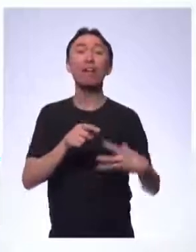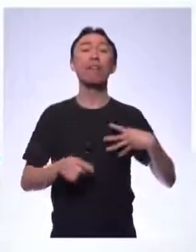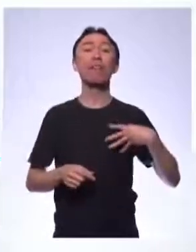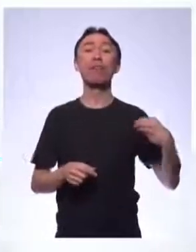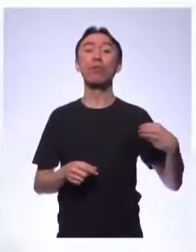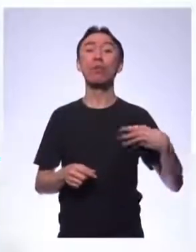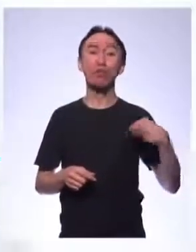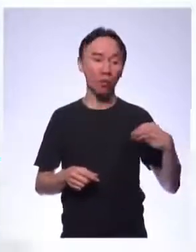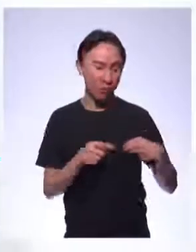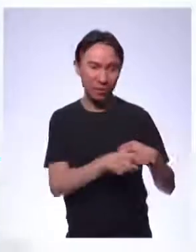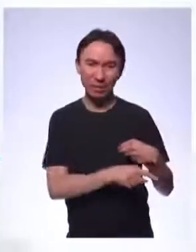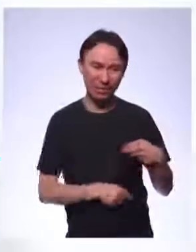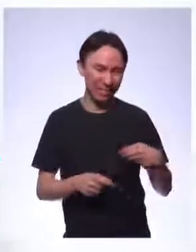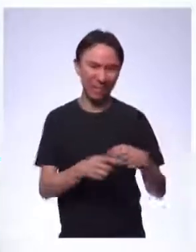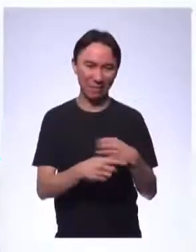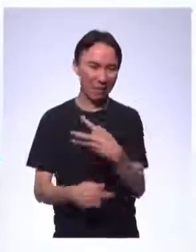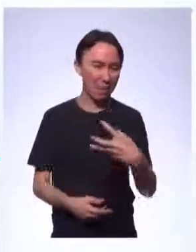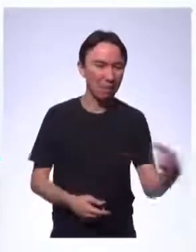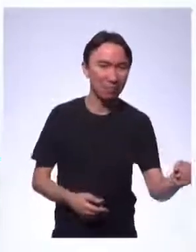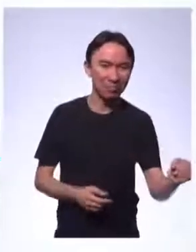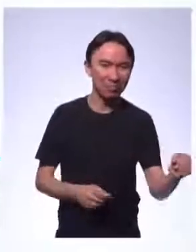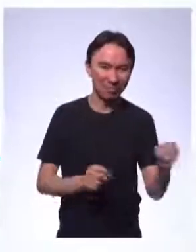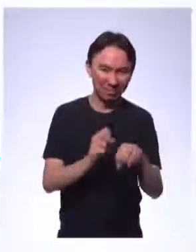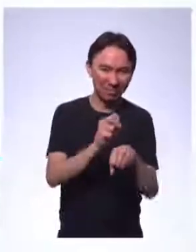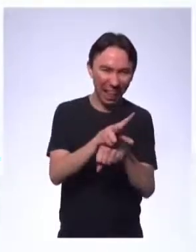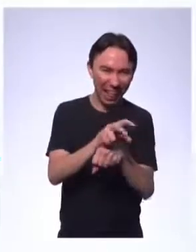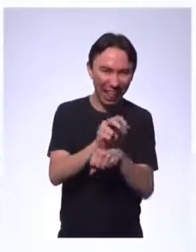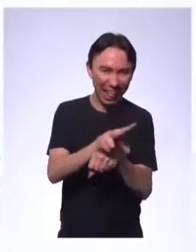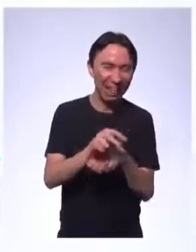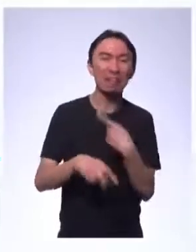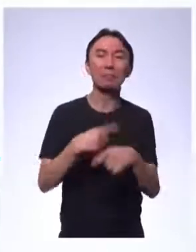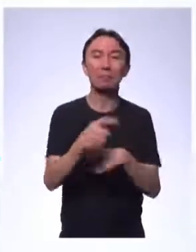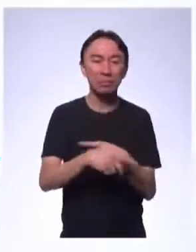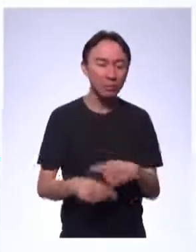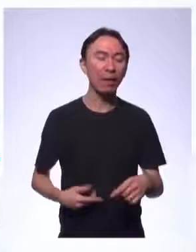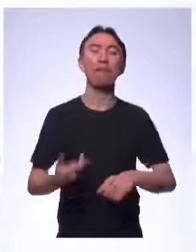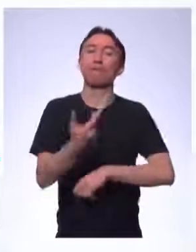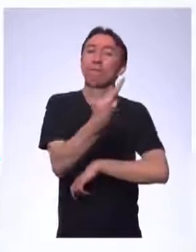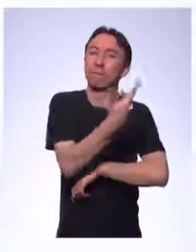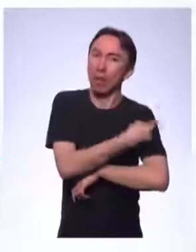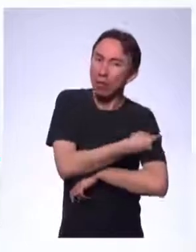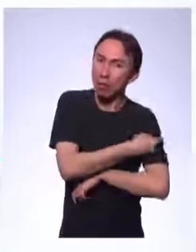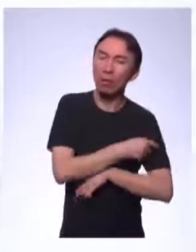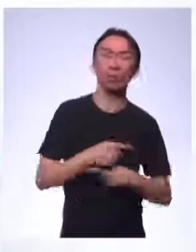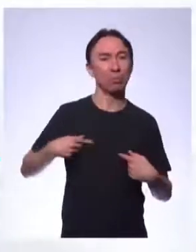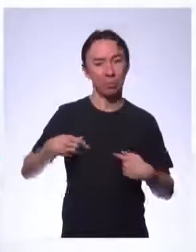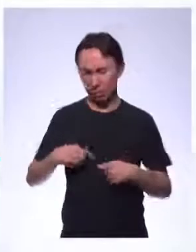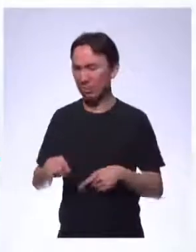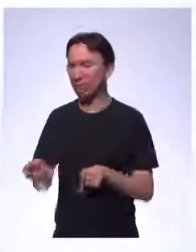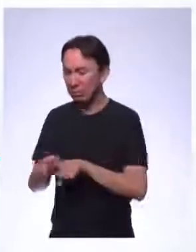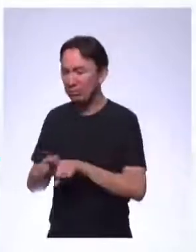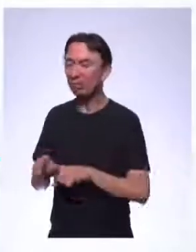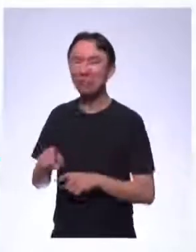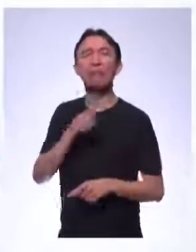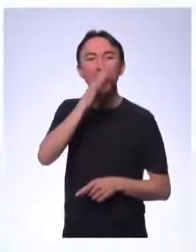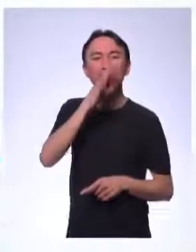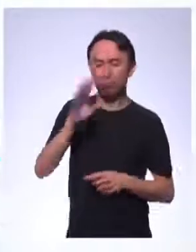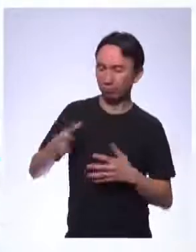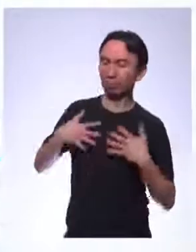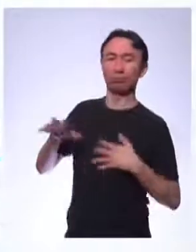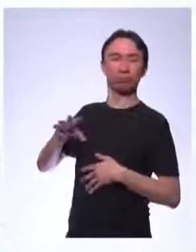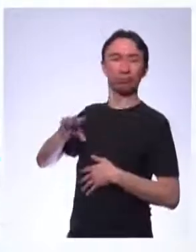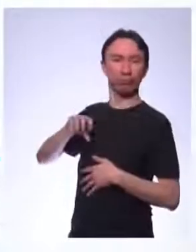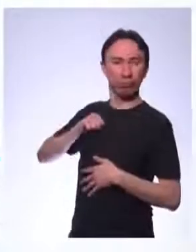não era perigosa, né? Ele infectou com a doença e depois se infectou e depois ele entrou em contato com pessoas que